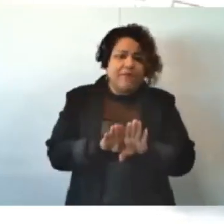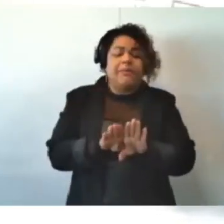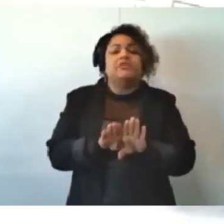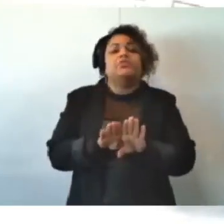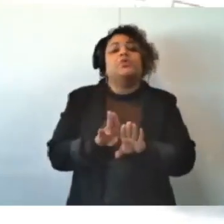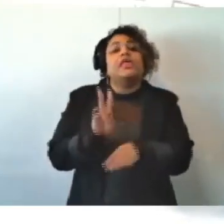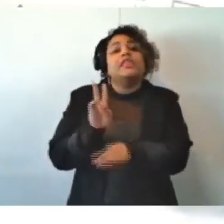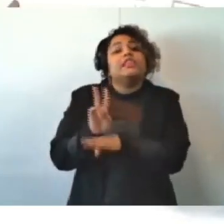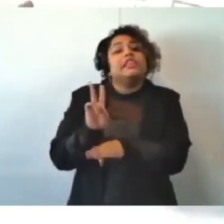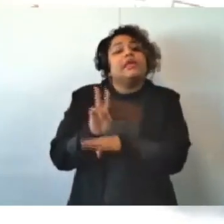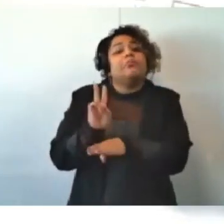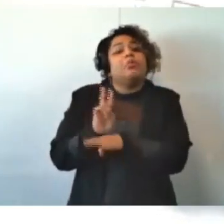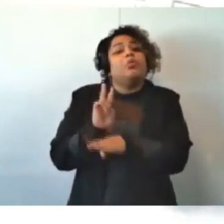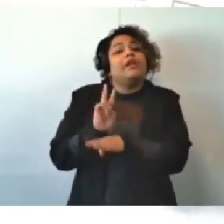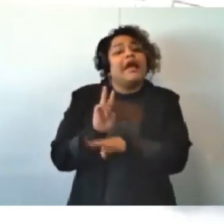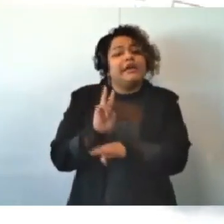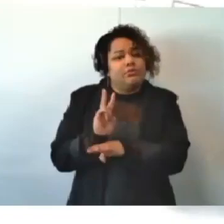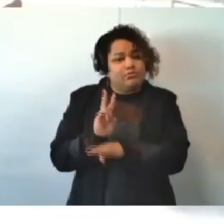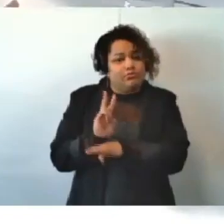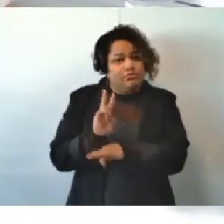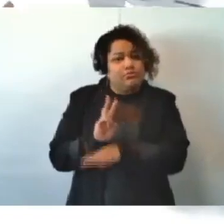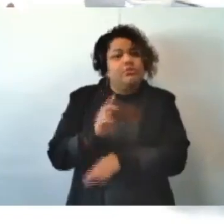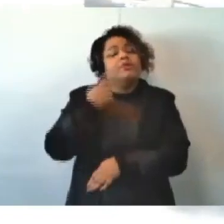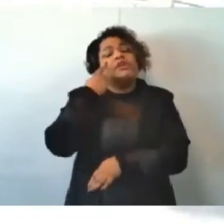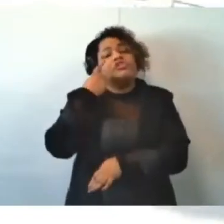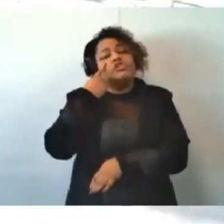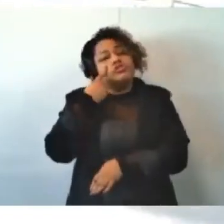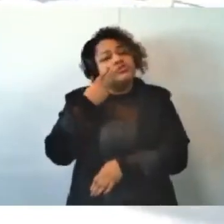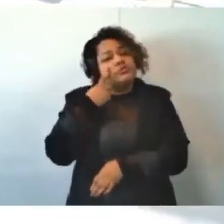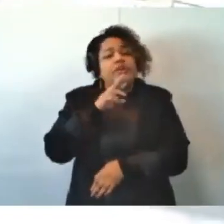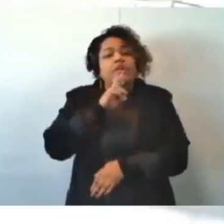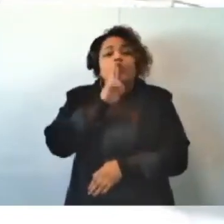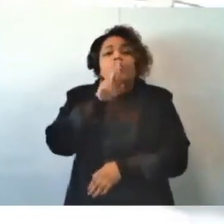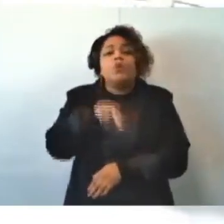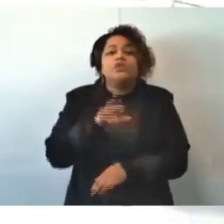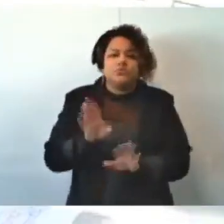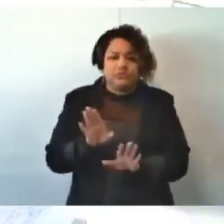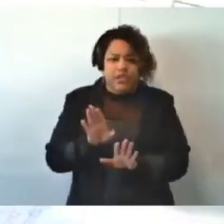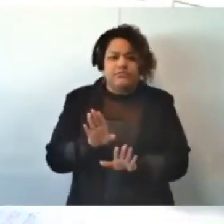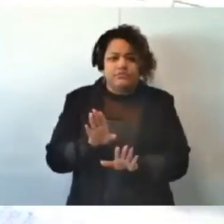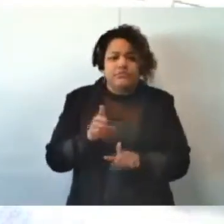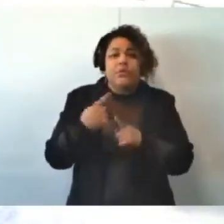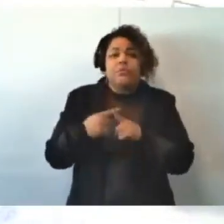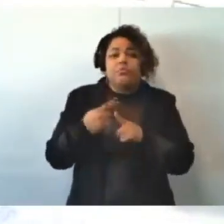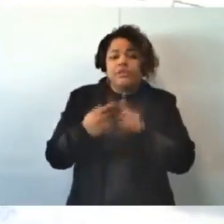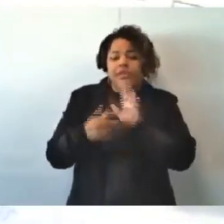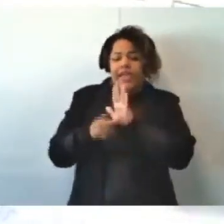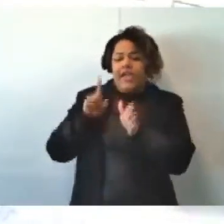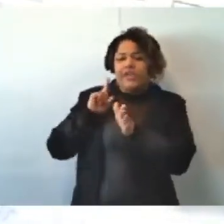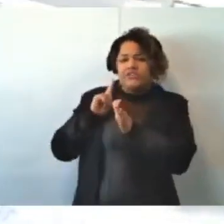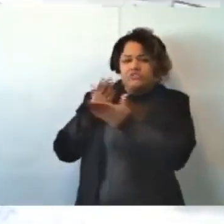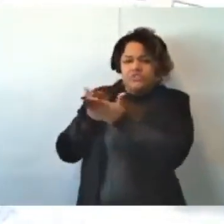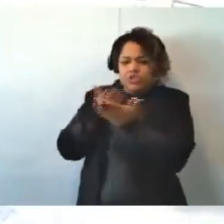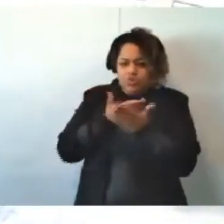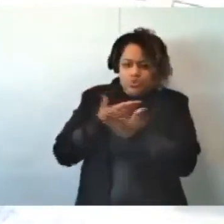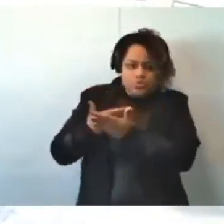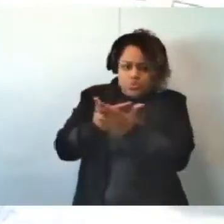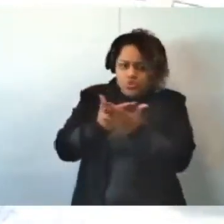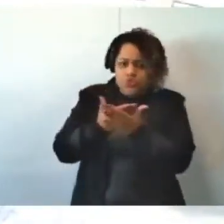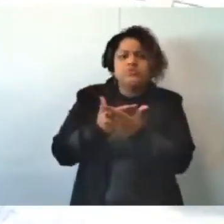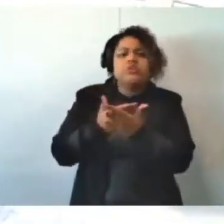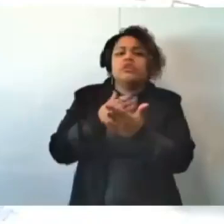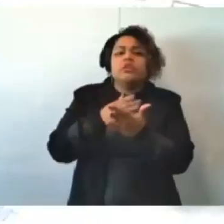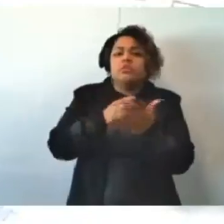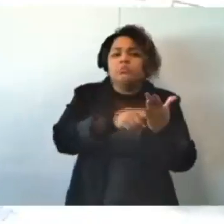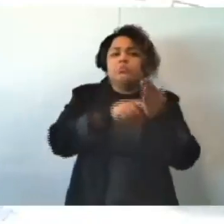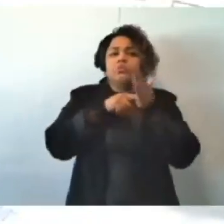para a gente ter noção desses estudos. Na verdade, os estudos que foram feitos antes também não foram apresentados para a gente. Não é à toa que a